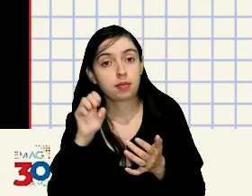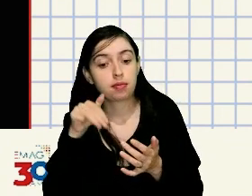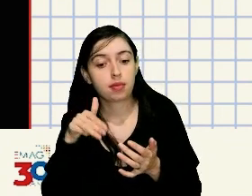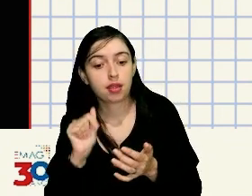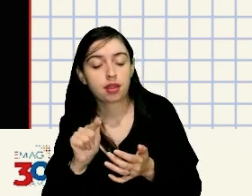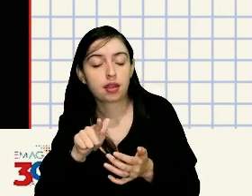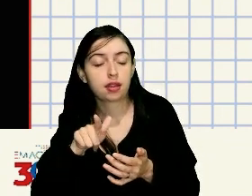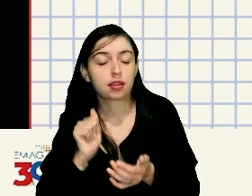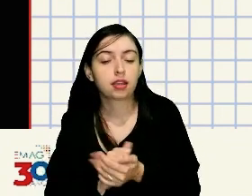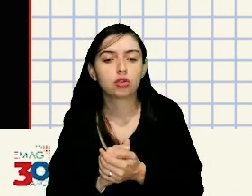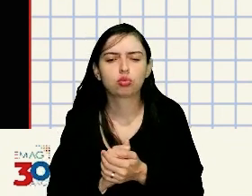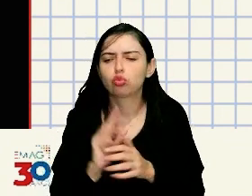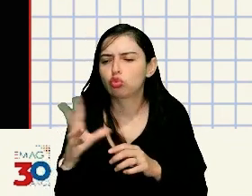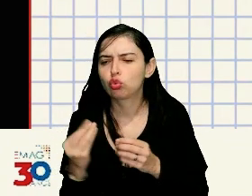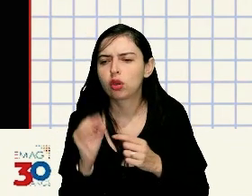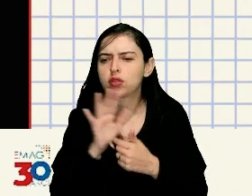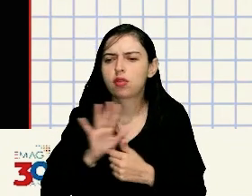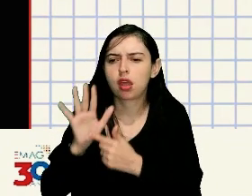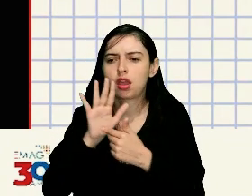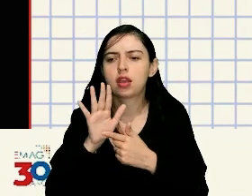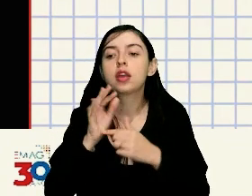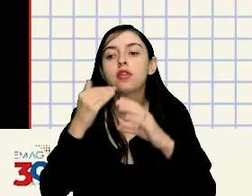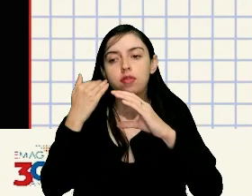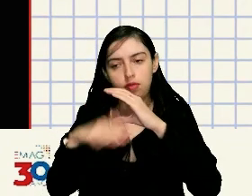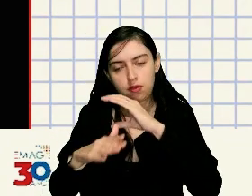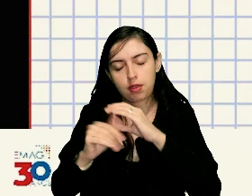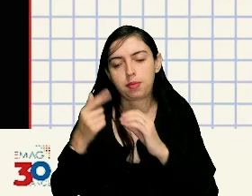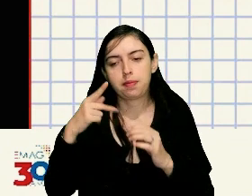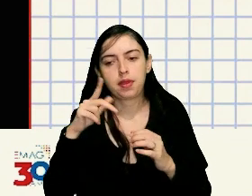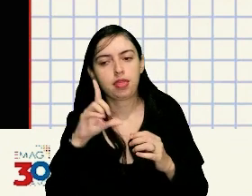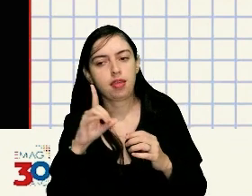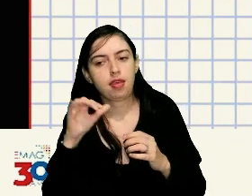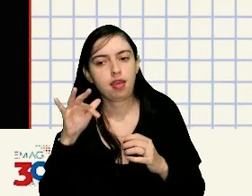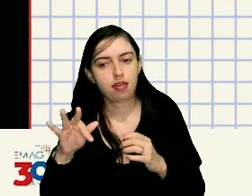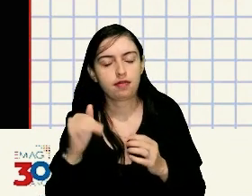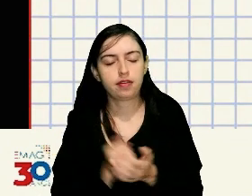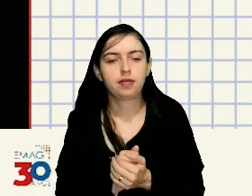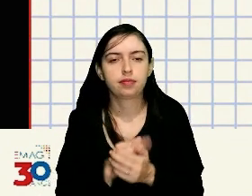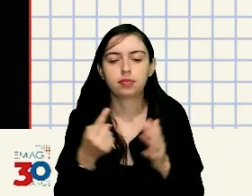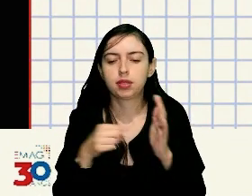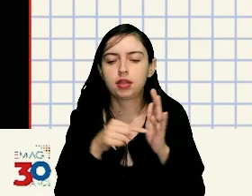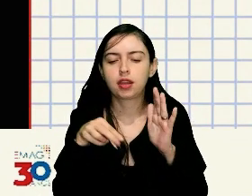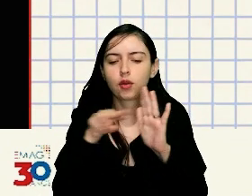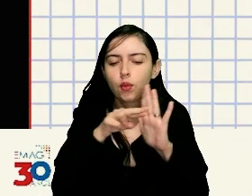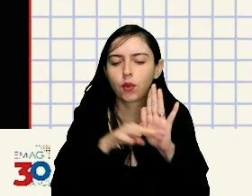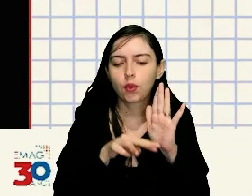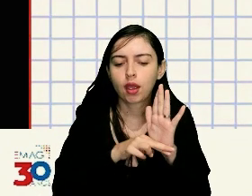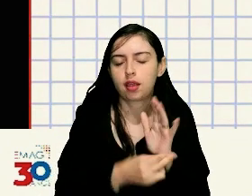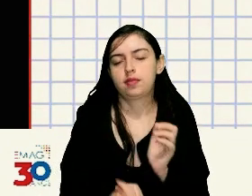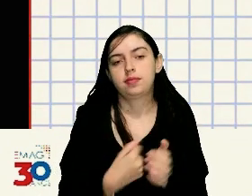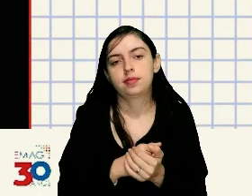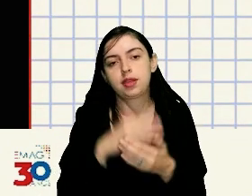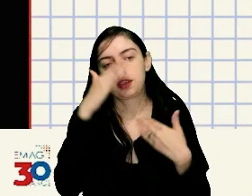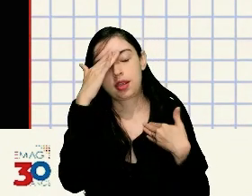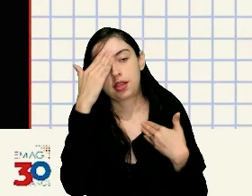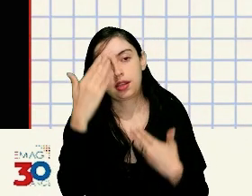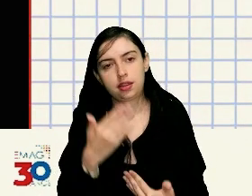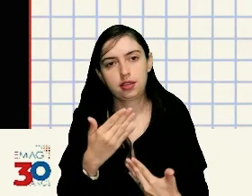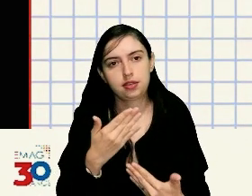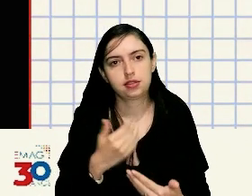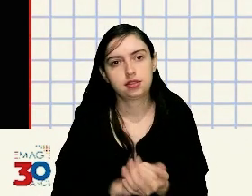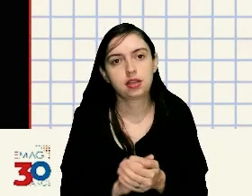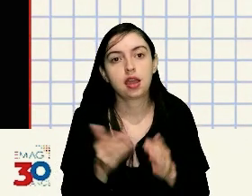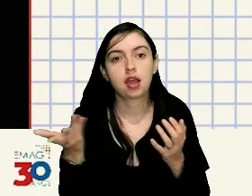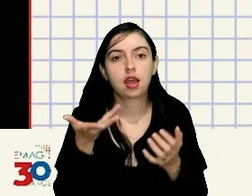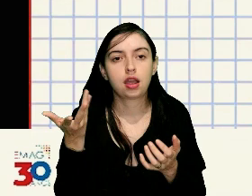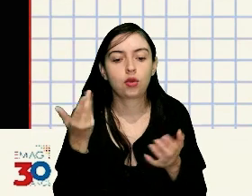com vocês, depois eu vou disponibilizar em PDF para vocês poderem ter as referências, tá bom? Quero agradecer e agora eu volto